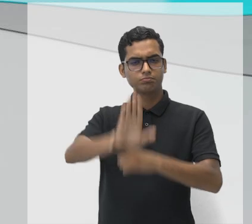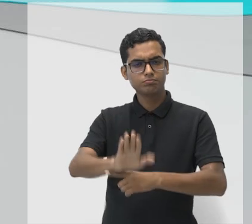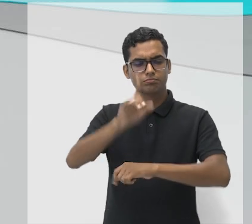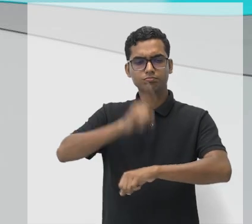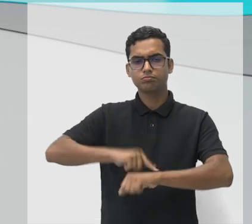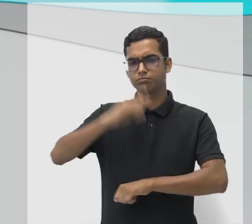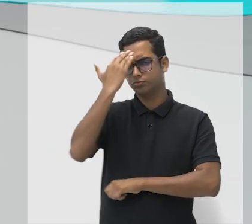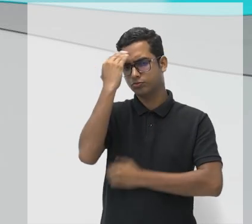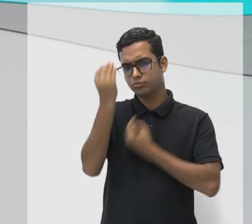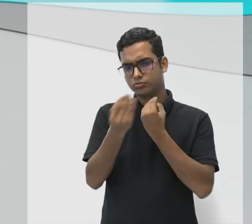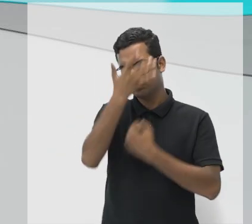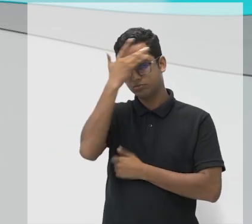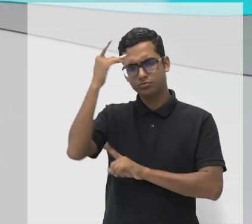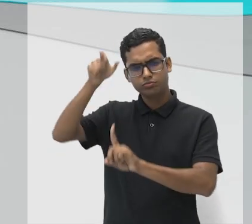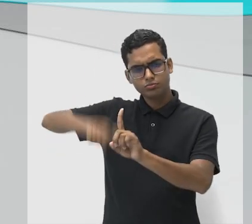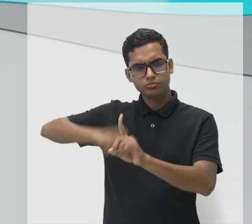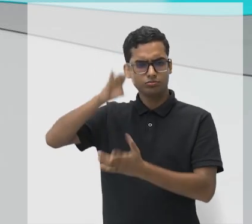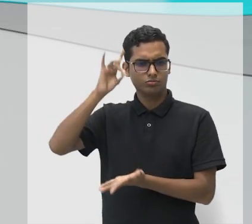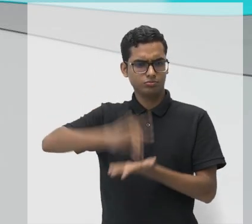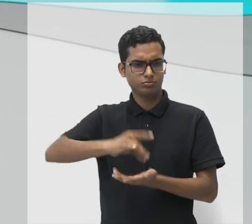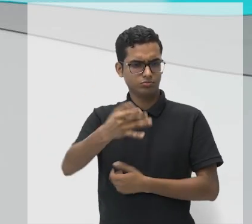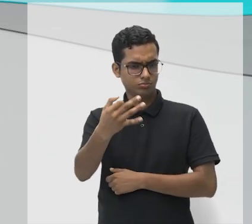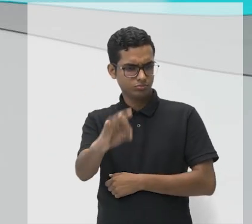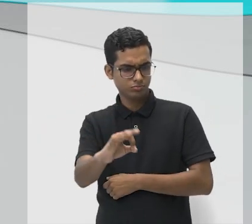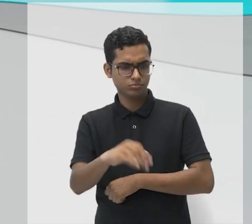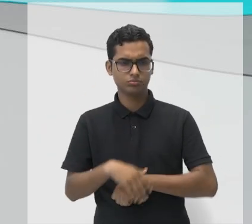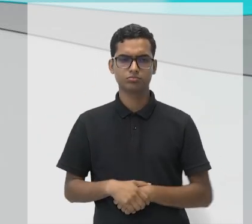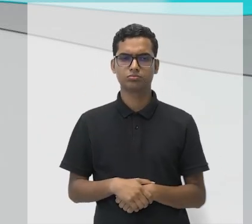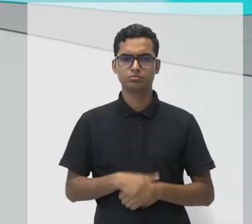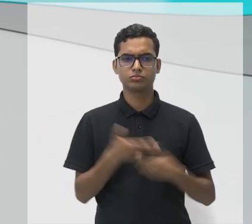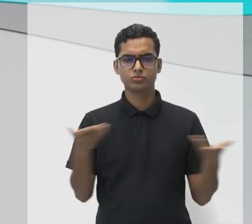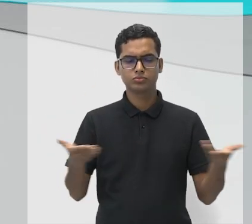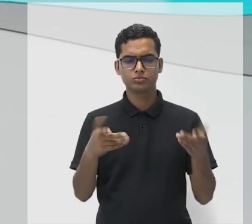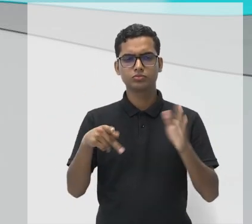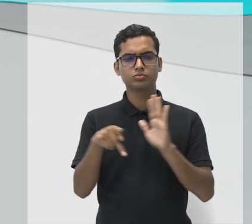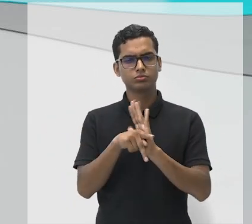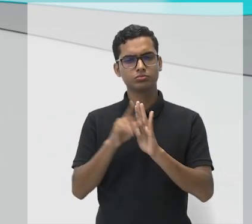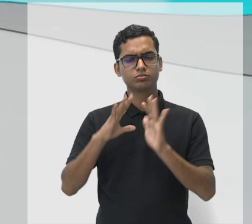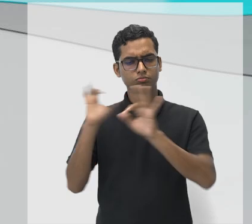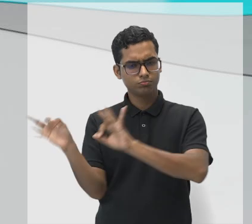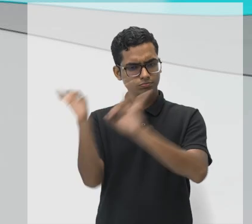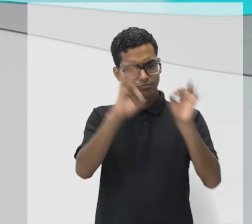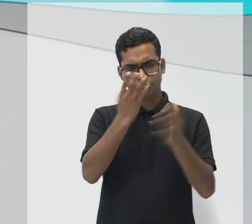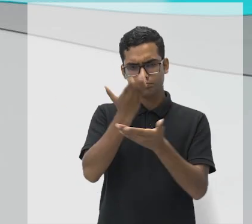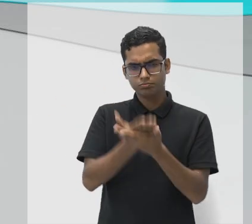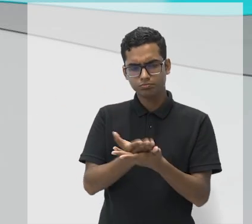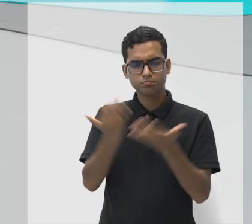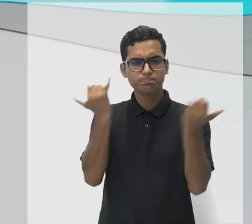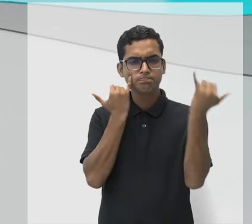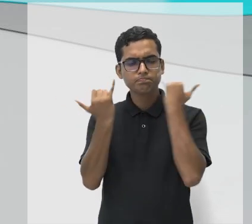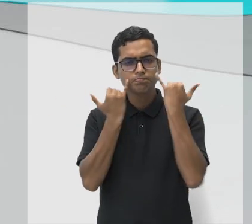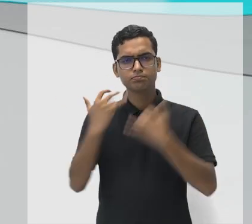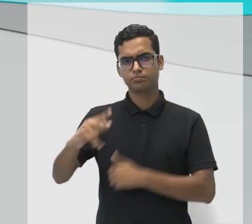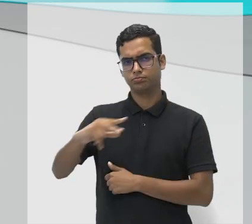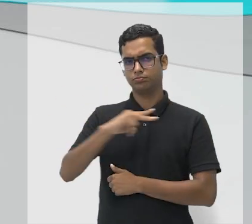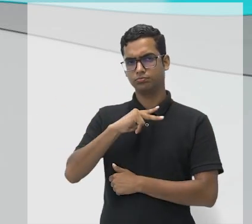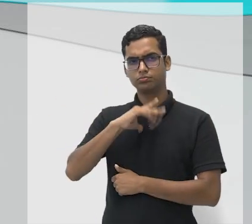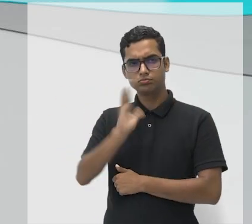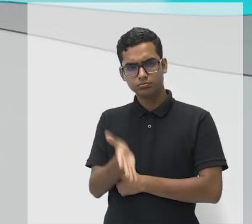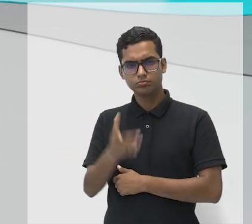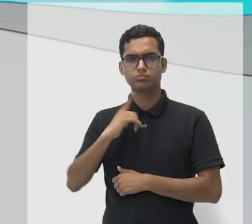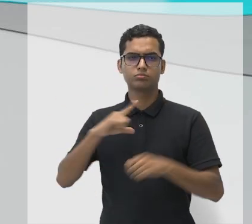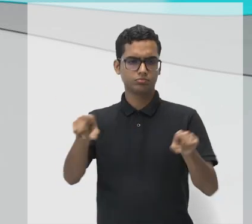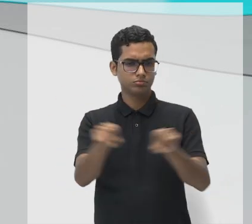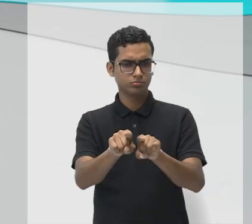a compreender quem de fato esse indivíduo é, tá certo? Bom, nós já temos então, né, essas informações aqui de name, place